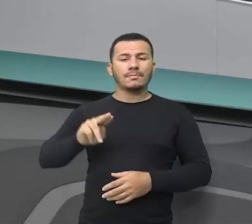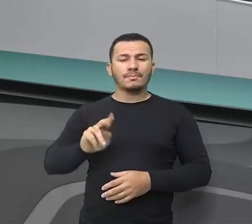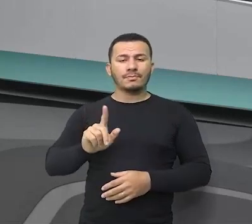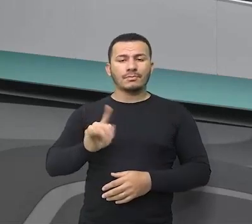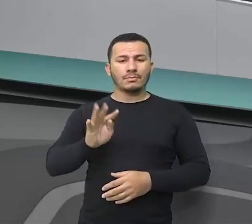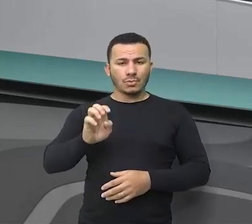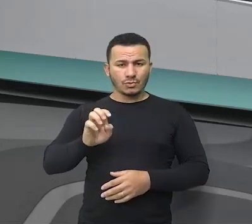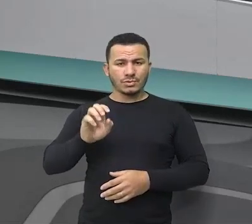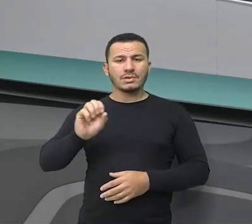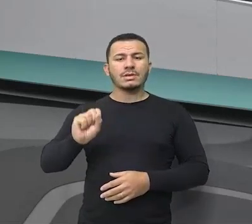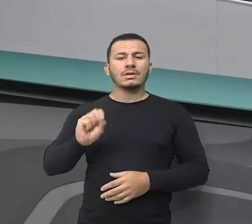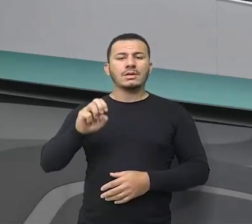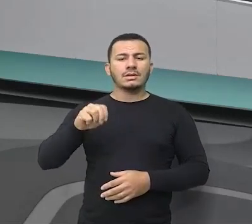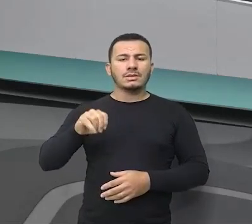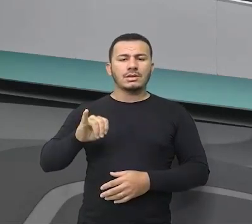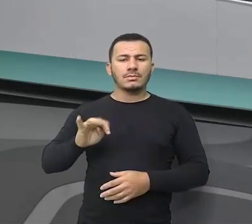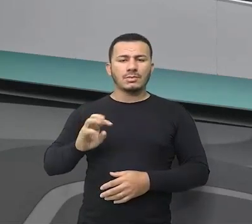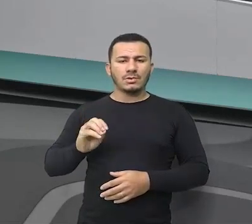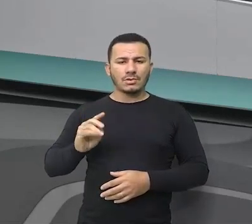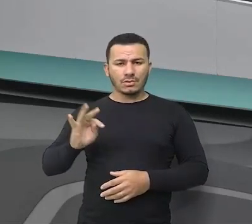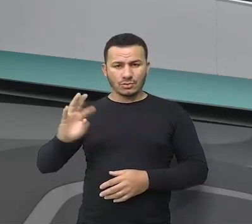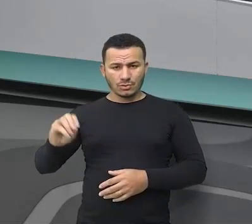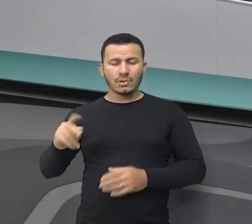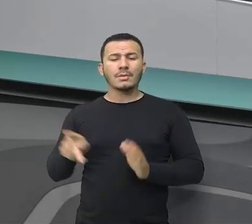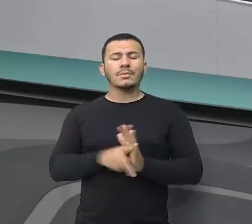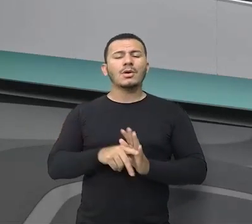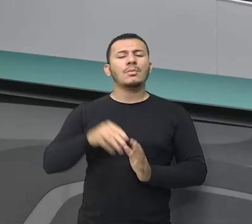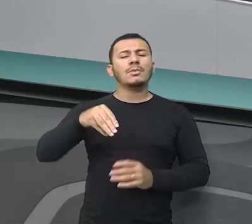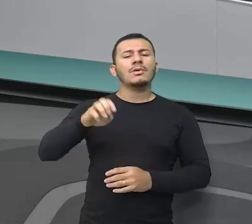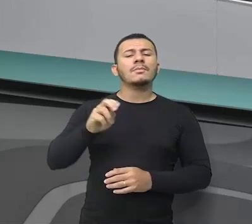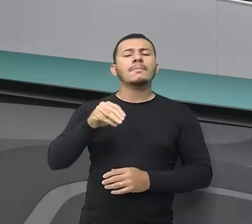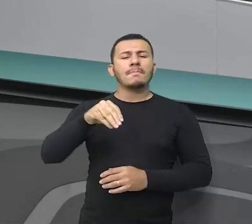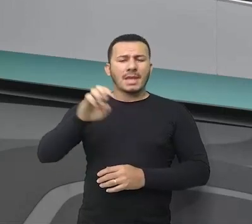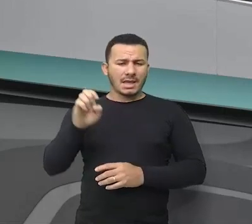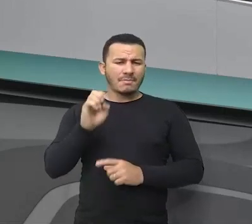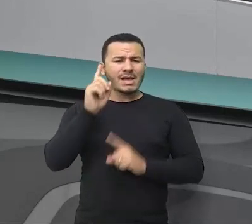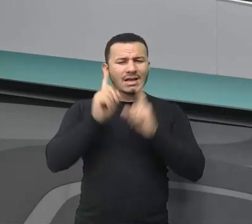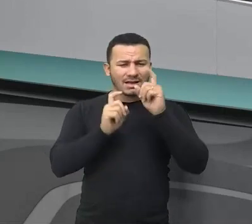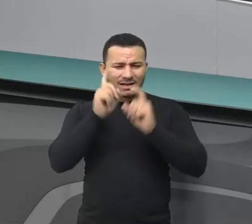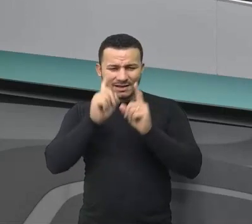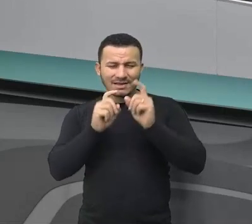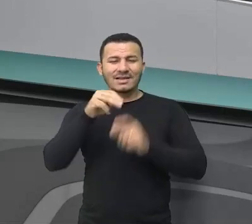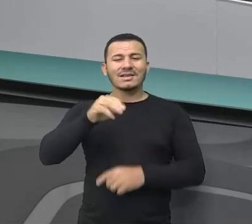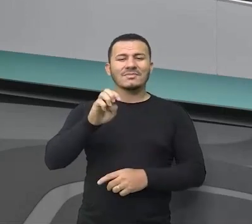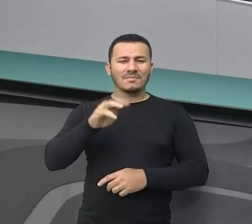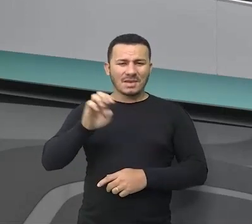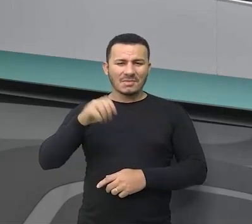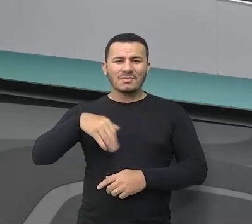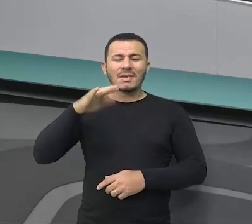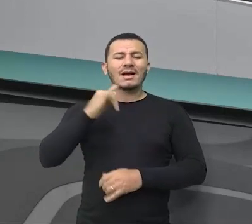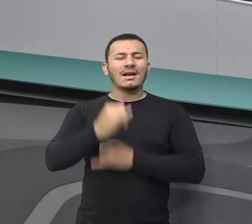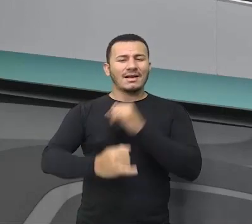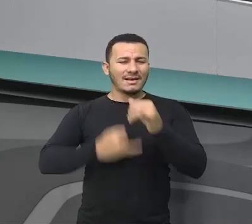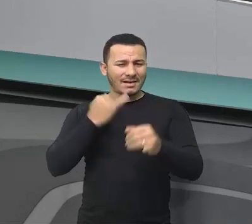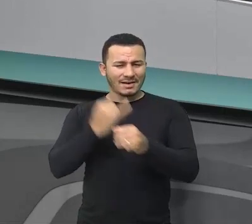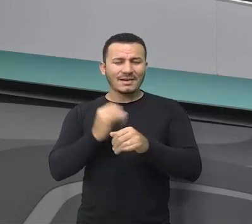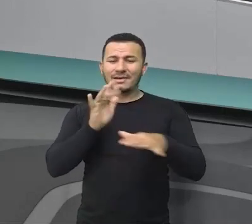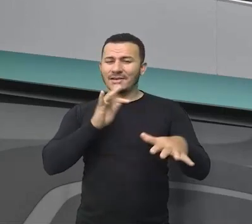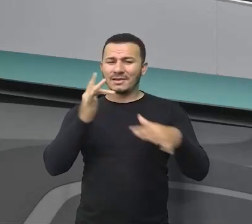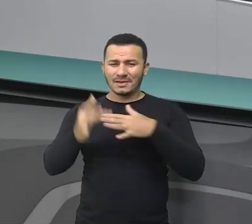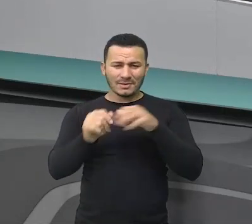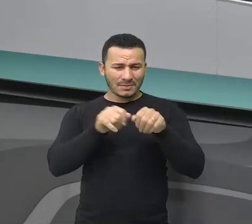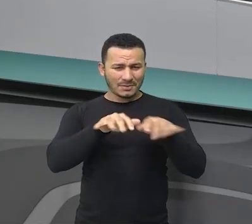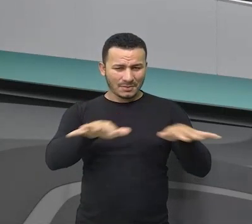o meme, tão presente aí nesse ambiente virtual, na internet, nas redes sociais, e o outro é